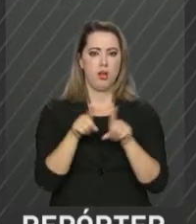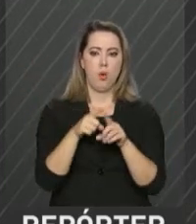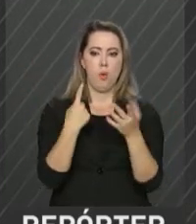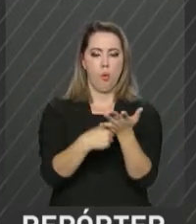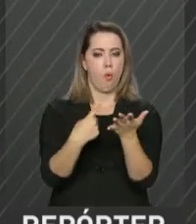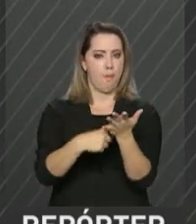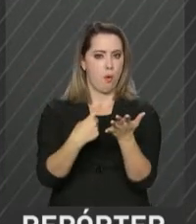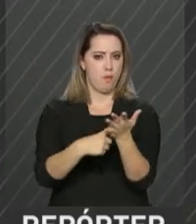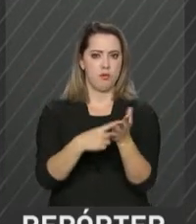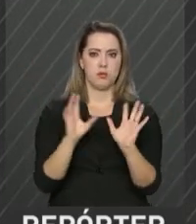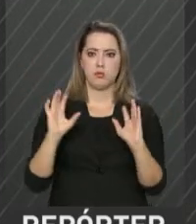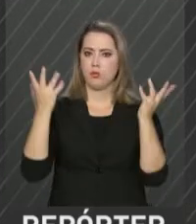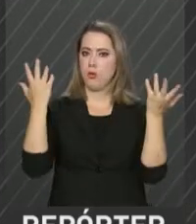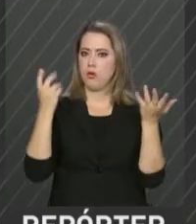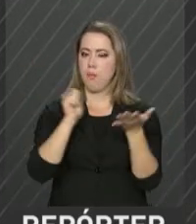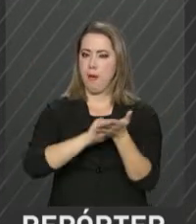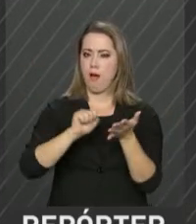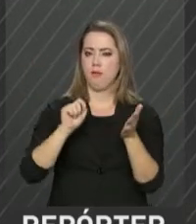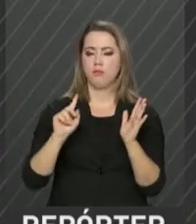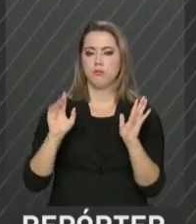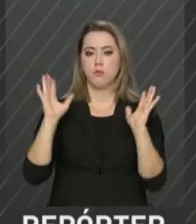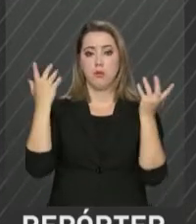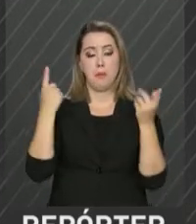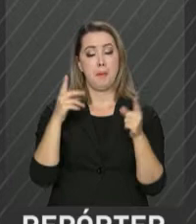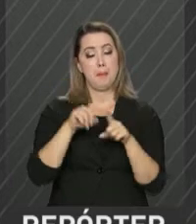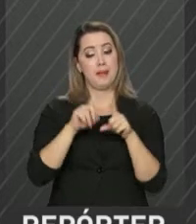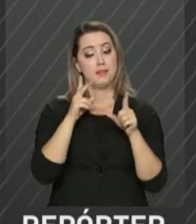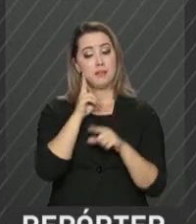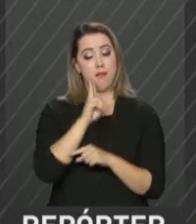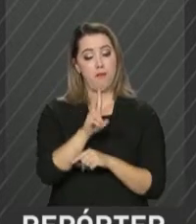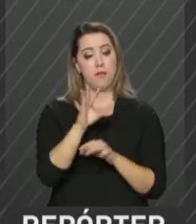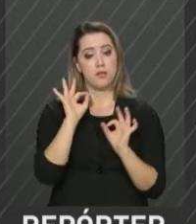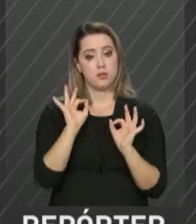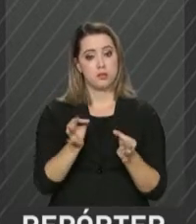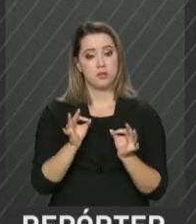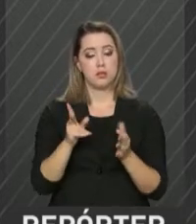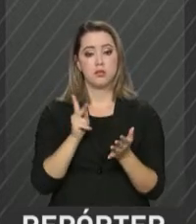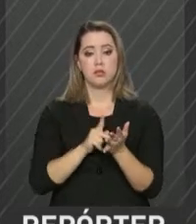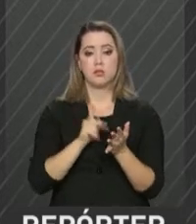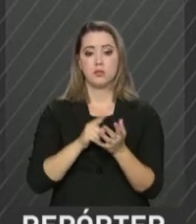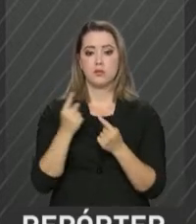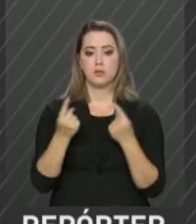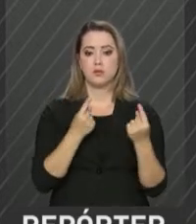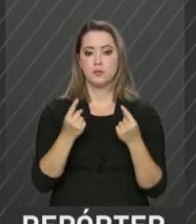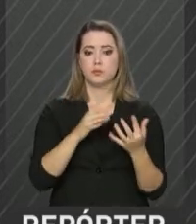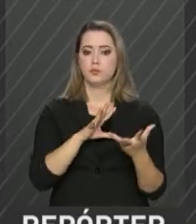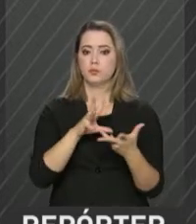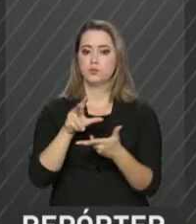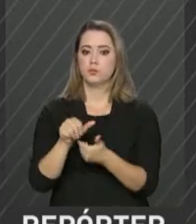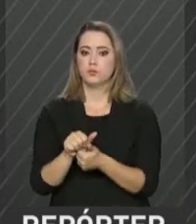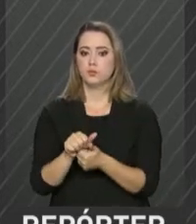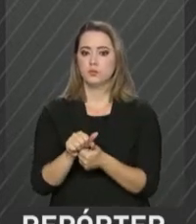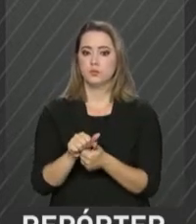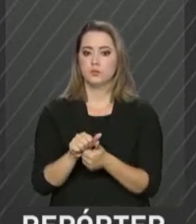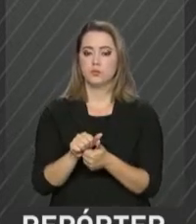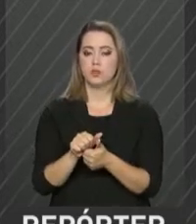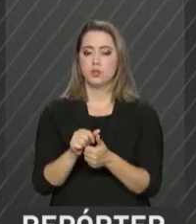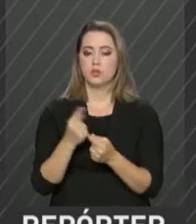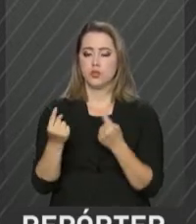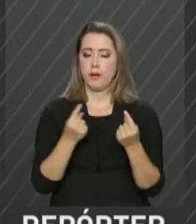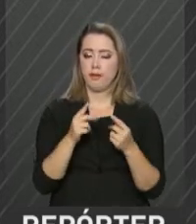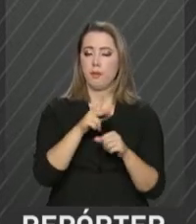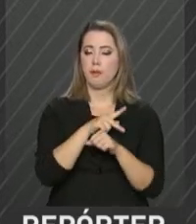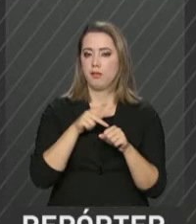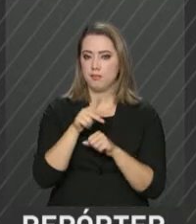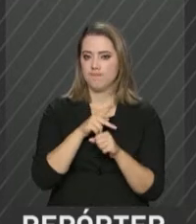que leve em conta de fato as realidades internacionais portanto é